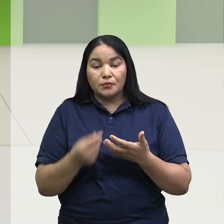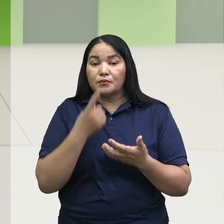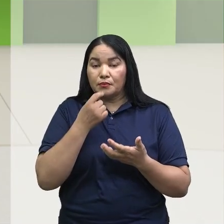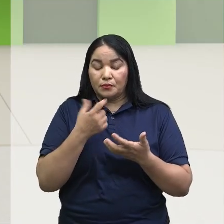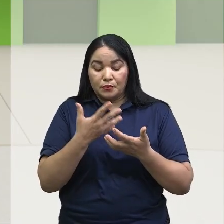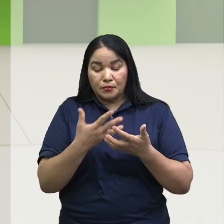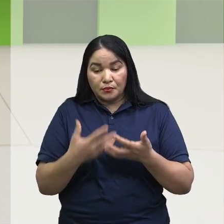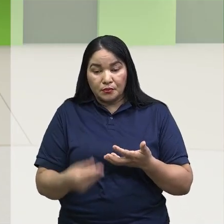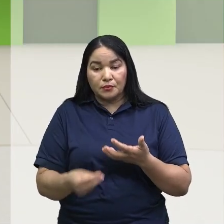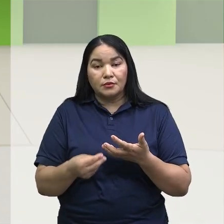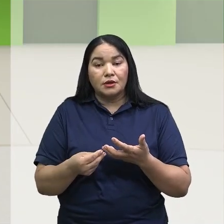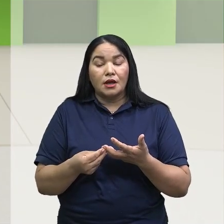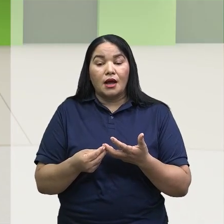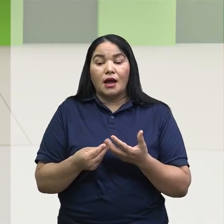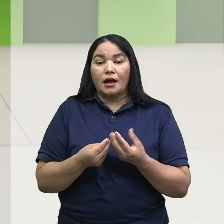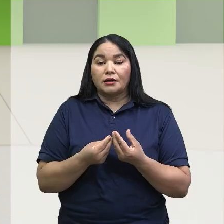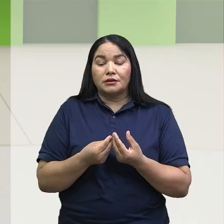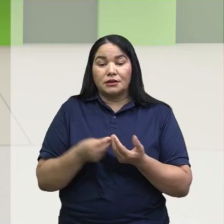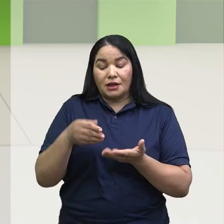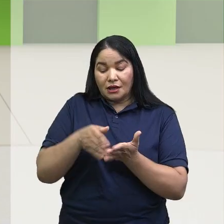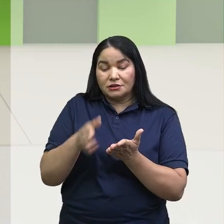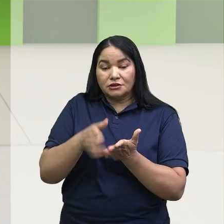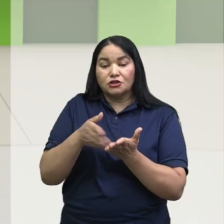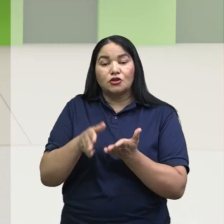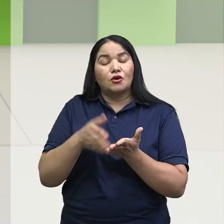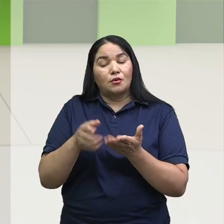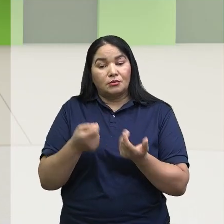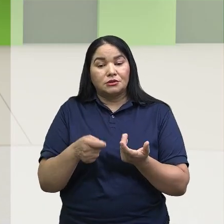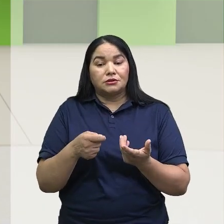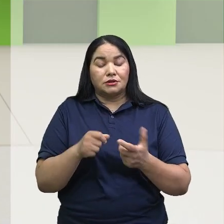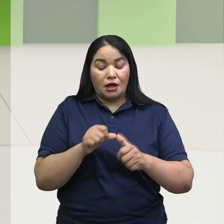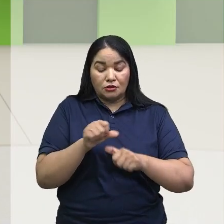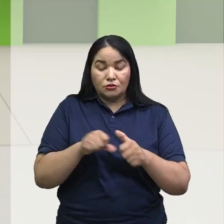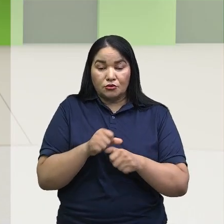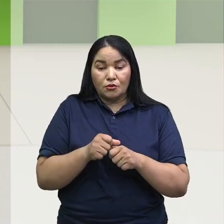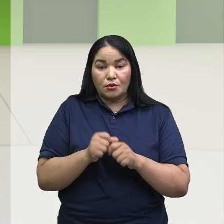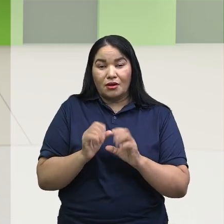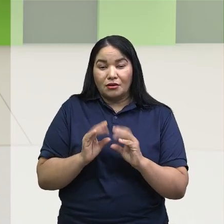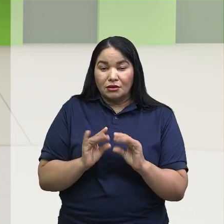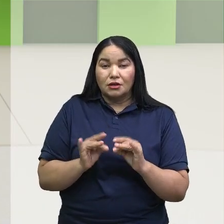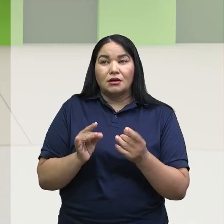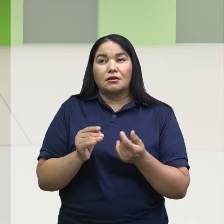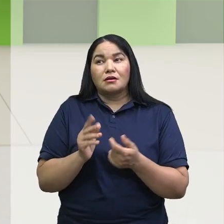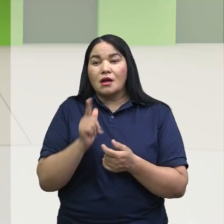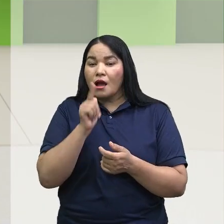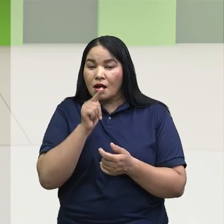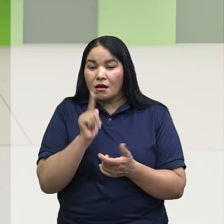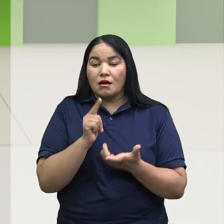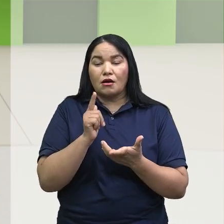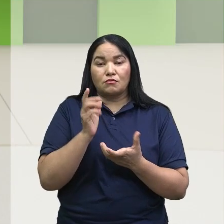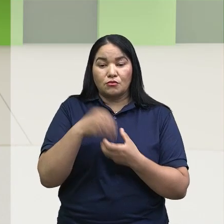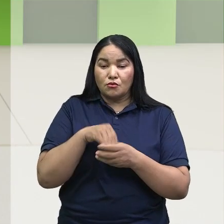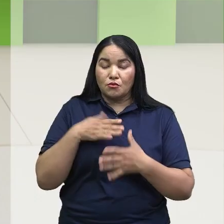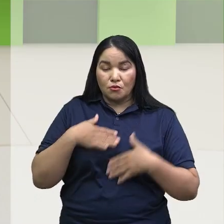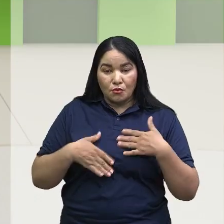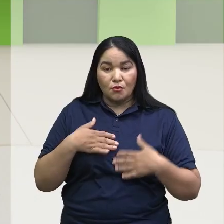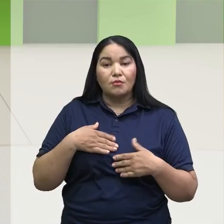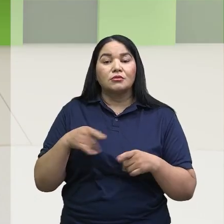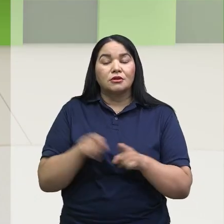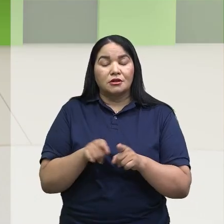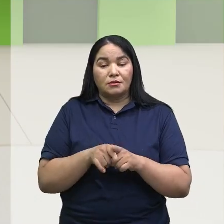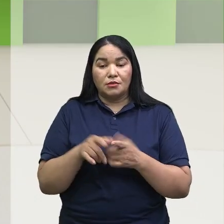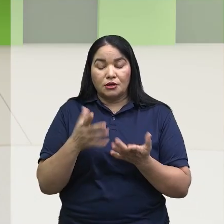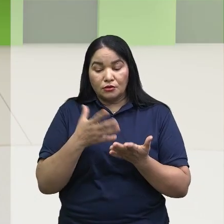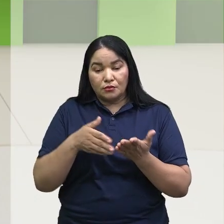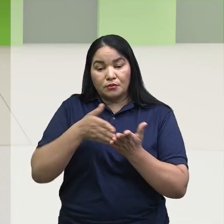é resíduo que precisa ser eliminado vai se transformar em urina, né? Excesso de líquido, excesso de água que está presente no corpo vai sair